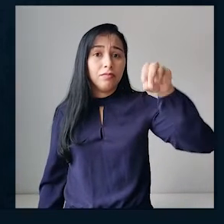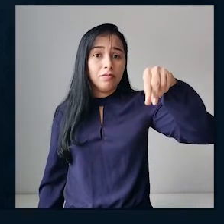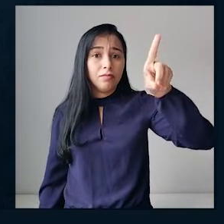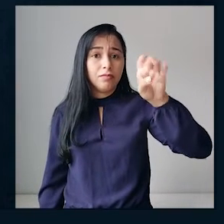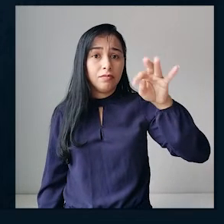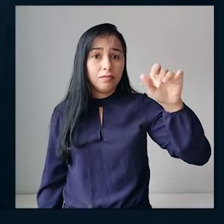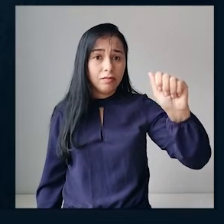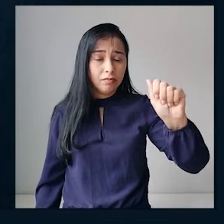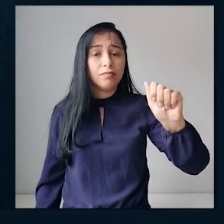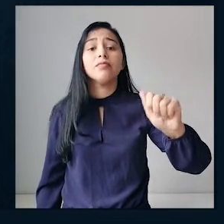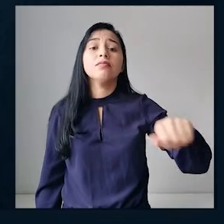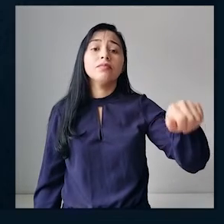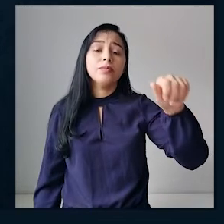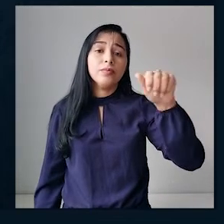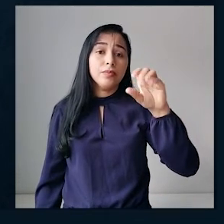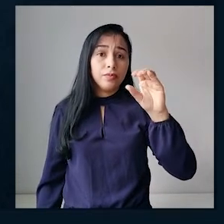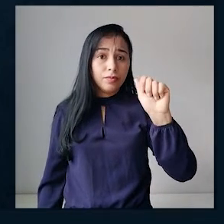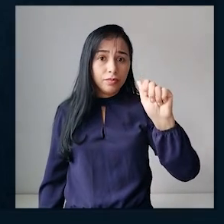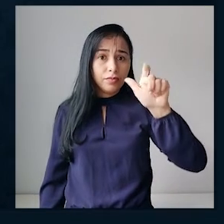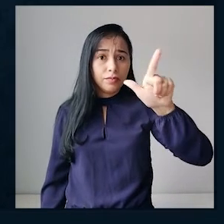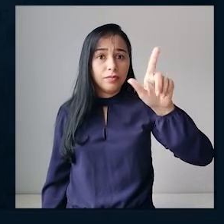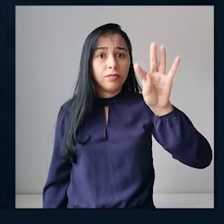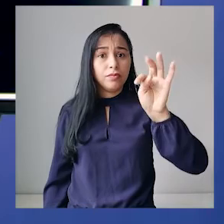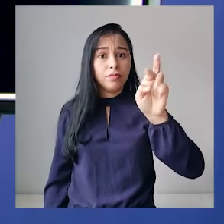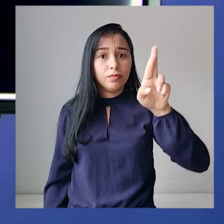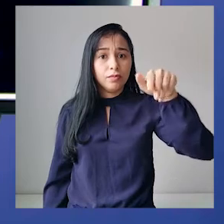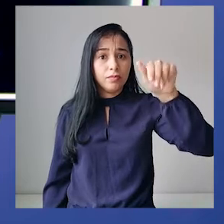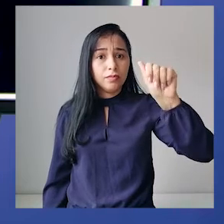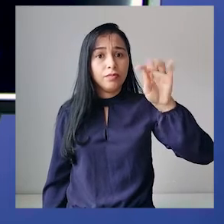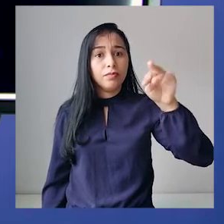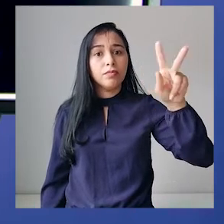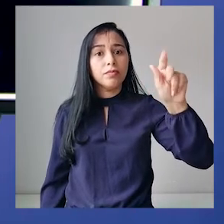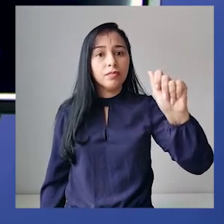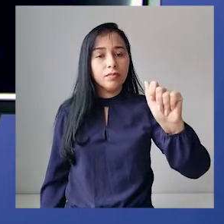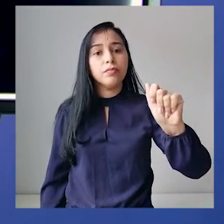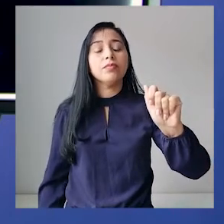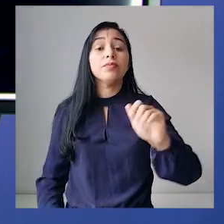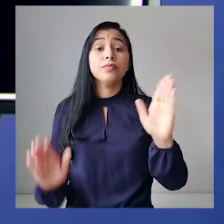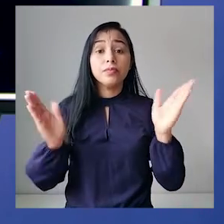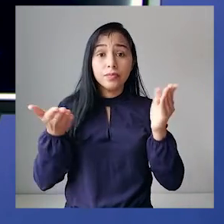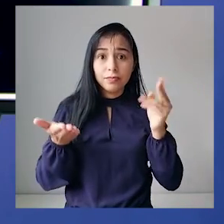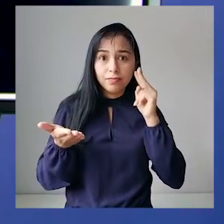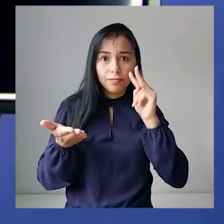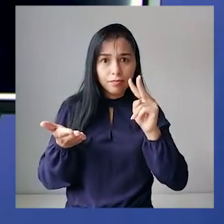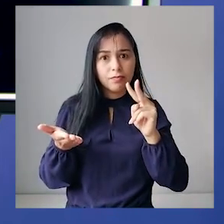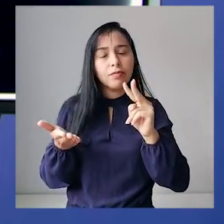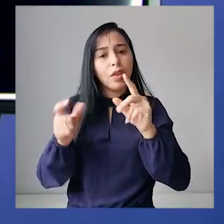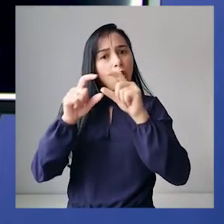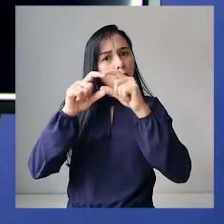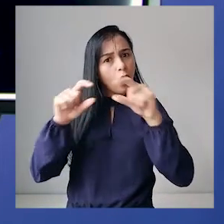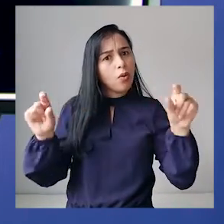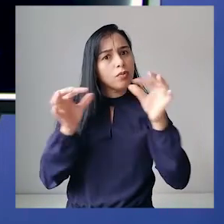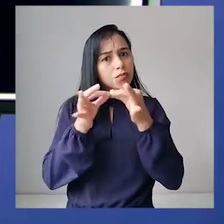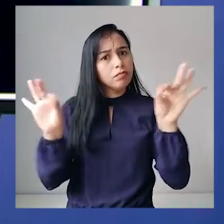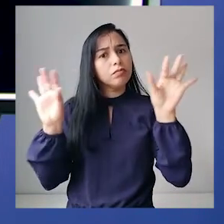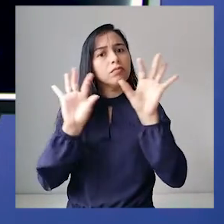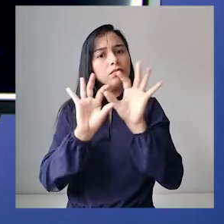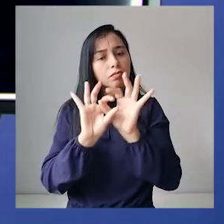coordenada sindética alternativa. Agora a gente vai ver as orações coordenadas